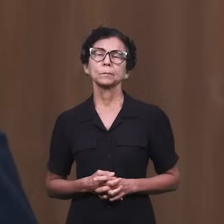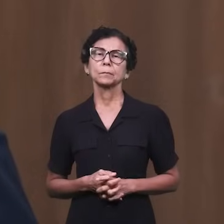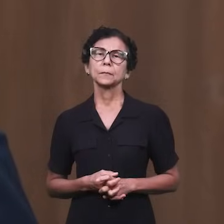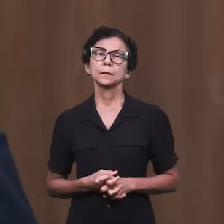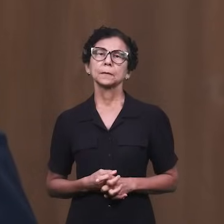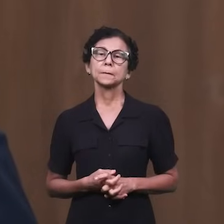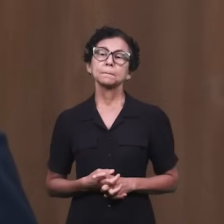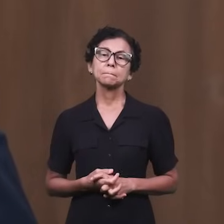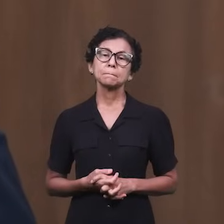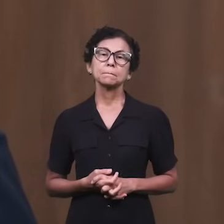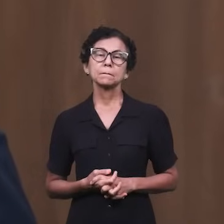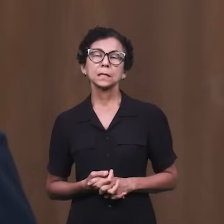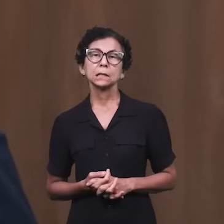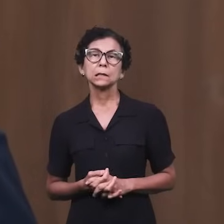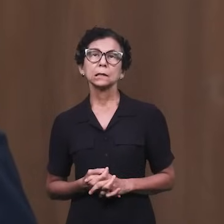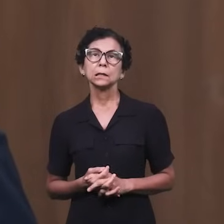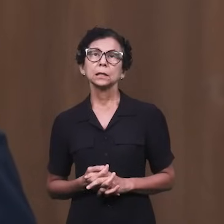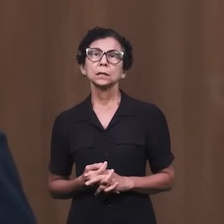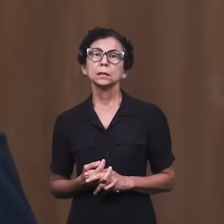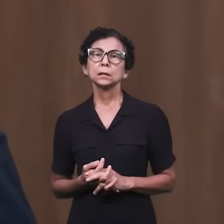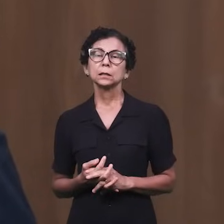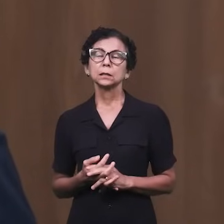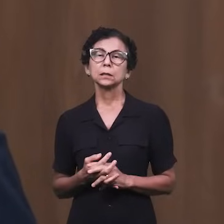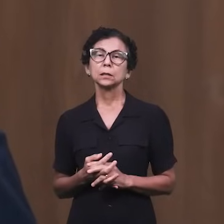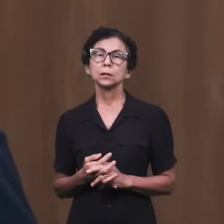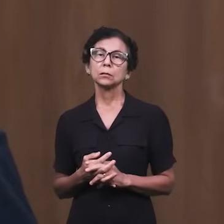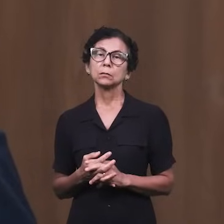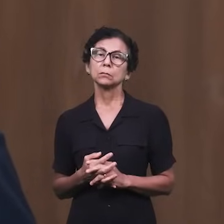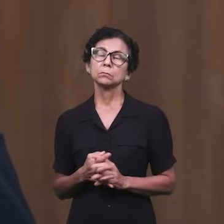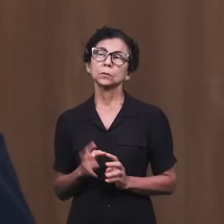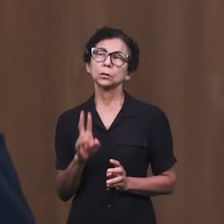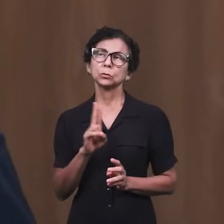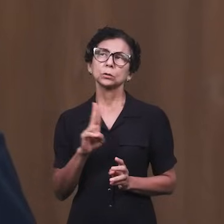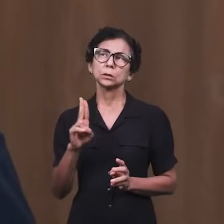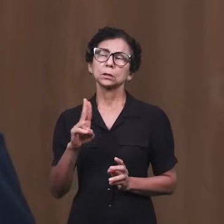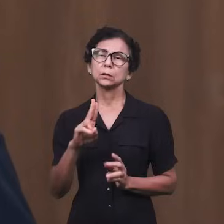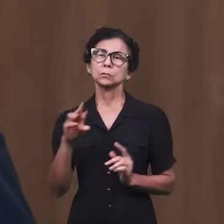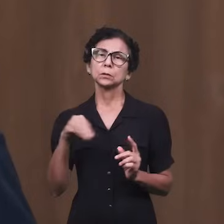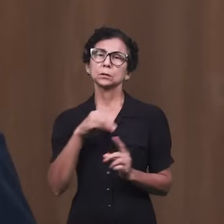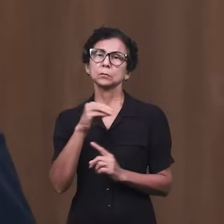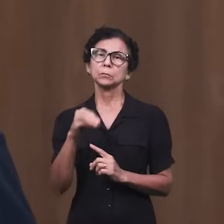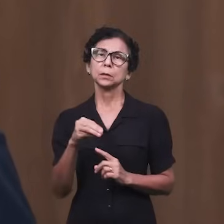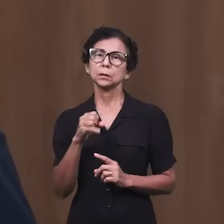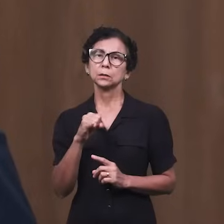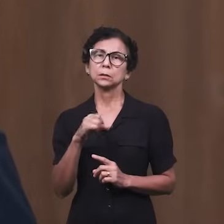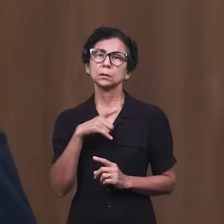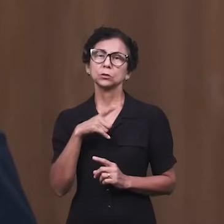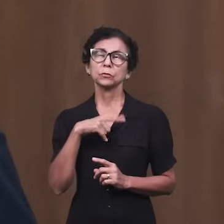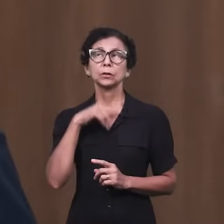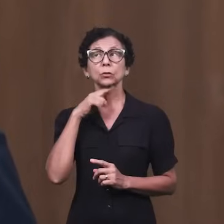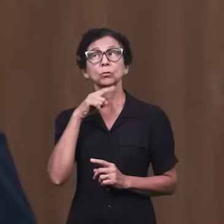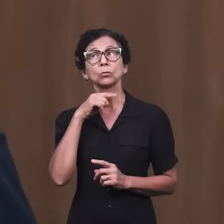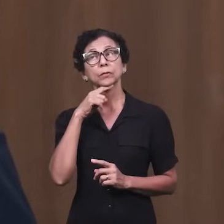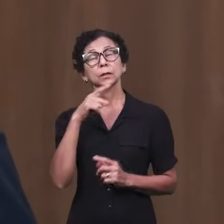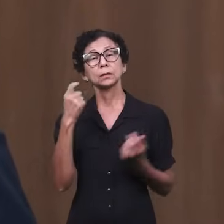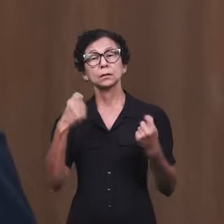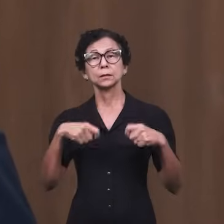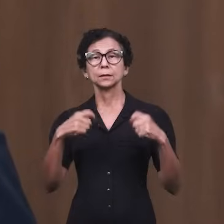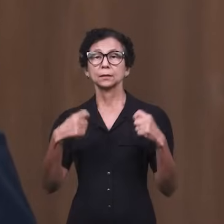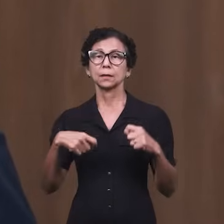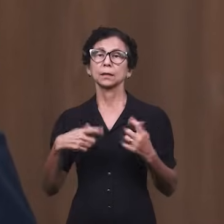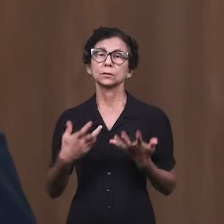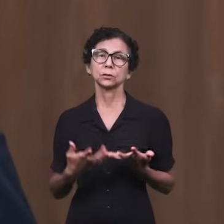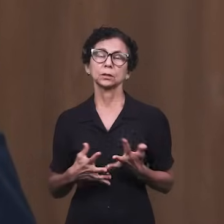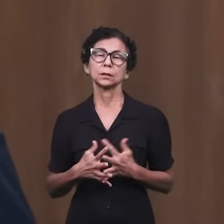isso é uma uma consulta que é um recurso que nós usamos quando nós temos uma necessidade uma dúvida a leitura a palavra de